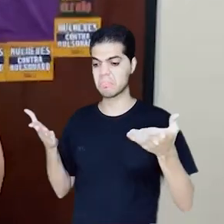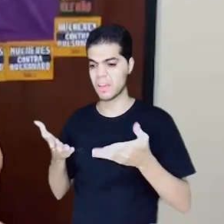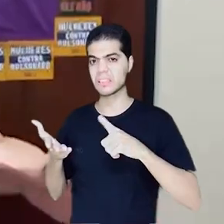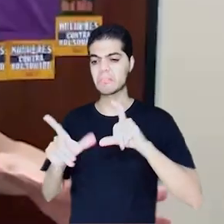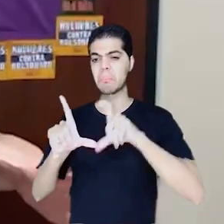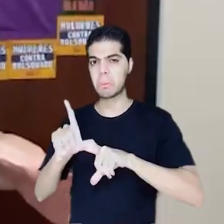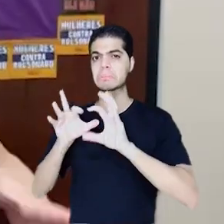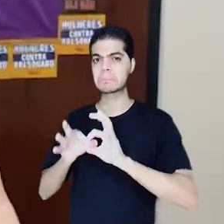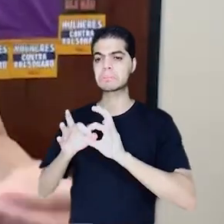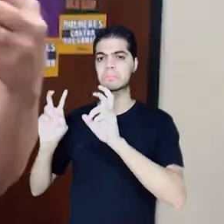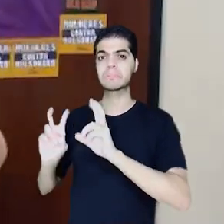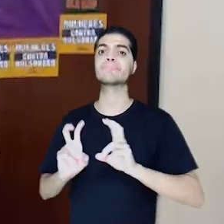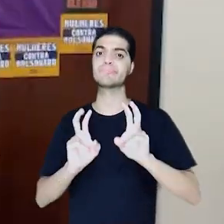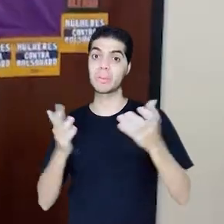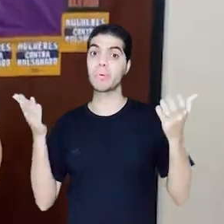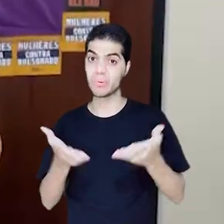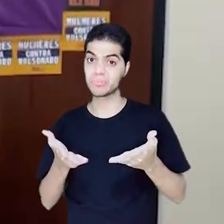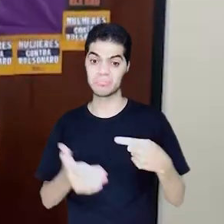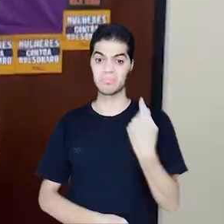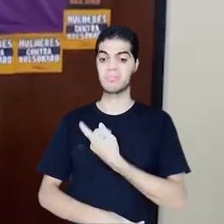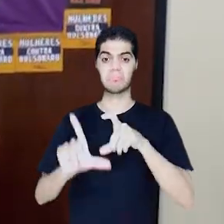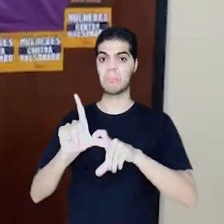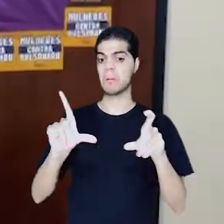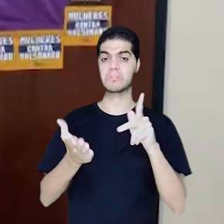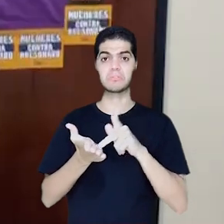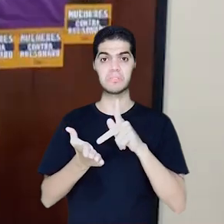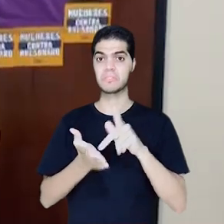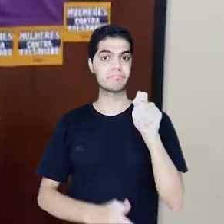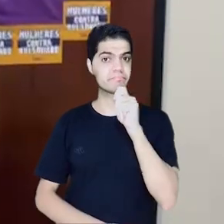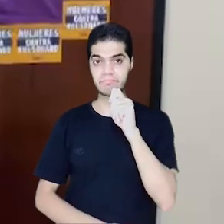dependente em diversas facetas e até hoje a nossa verdadeira